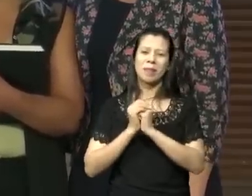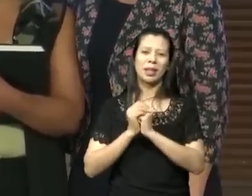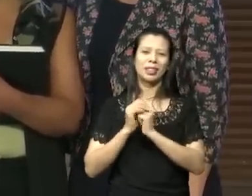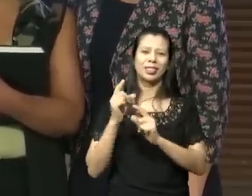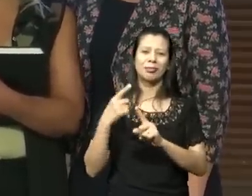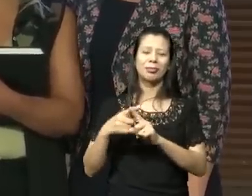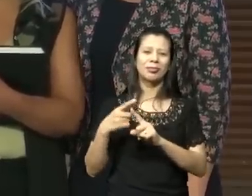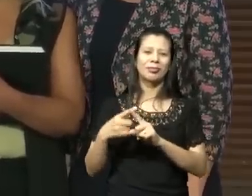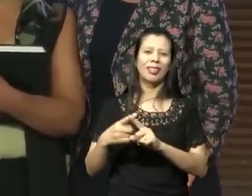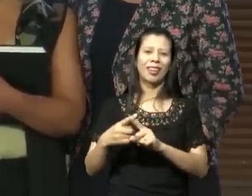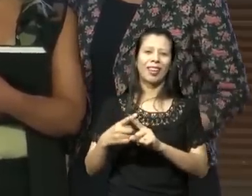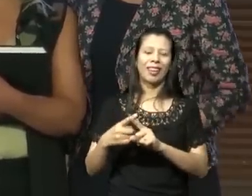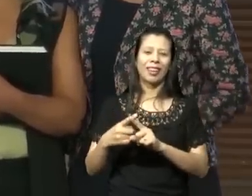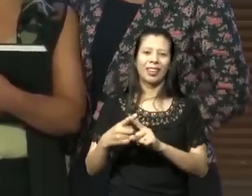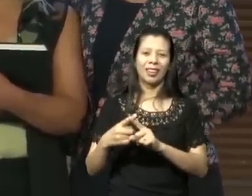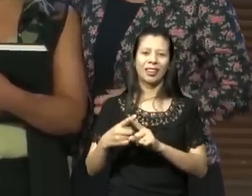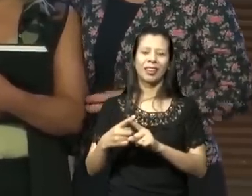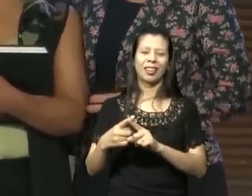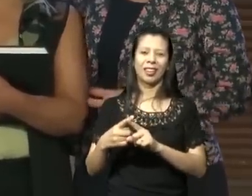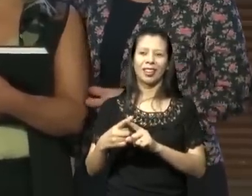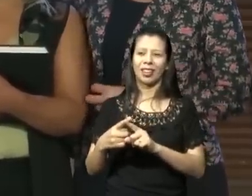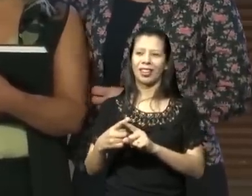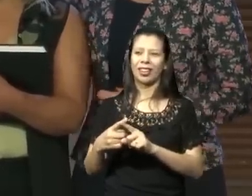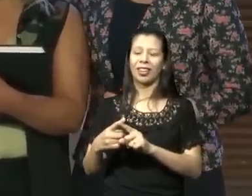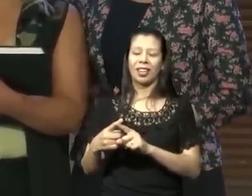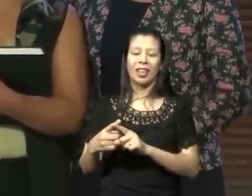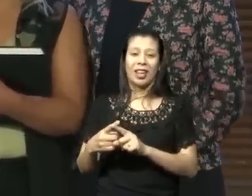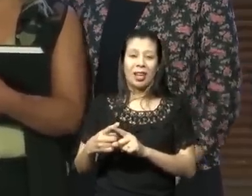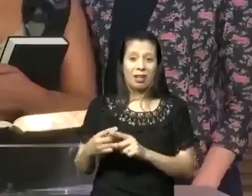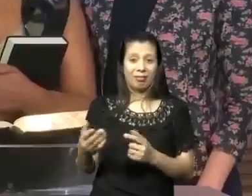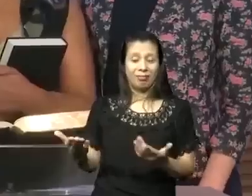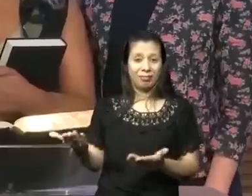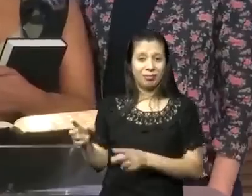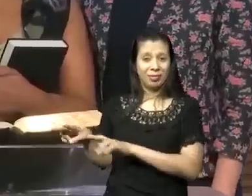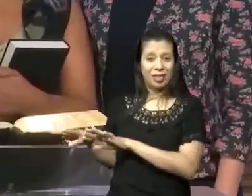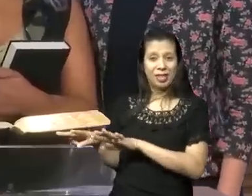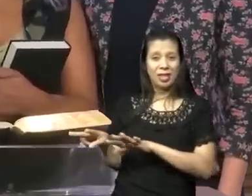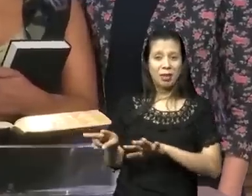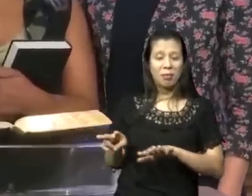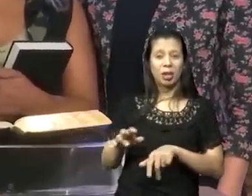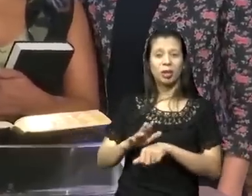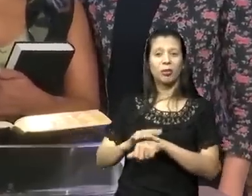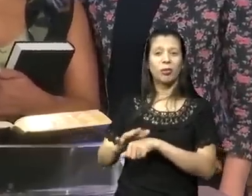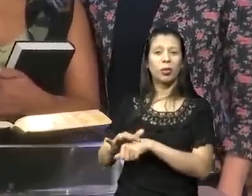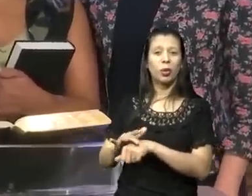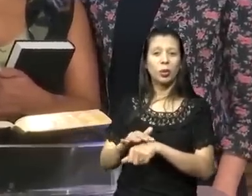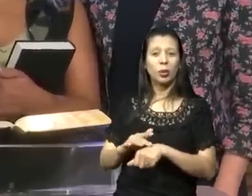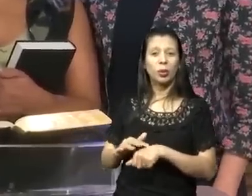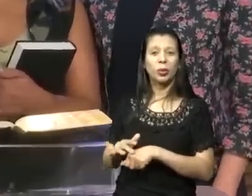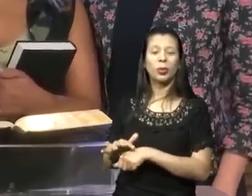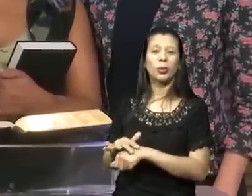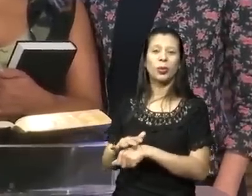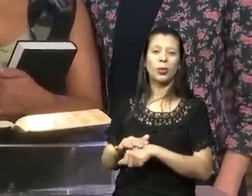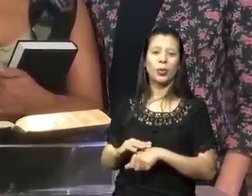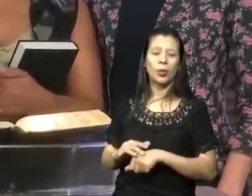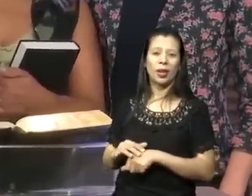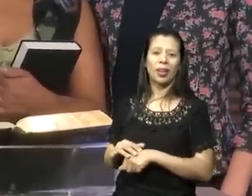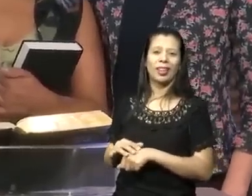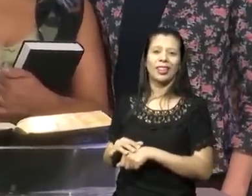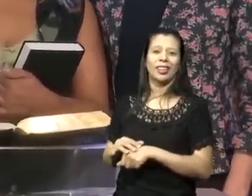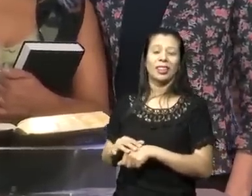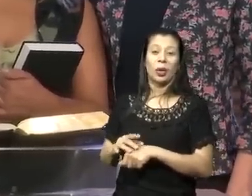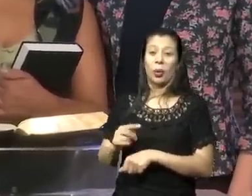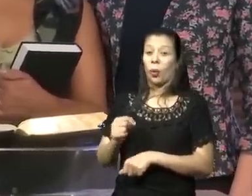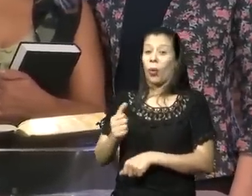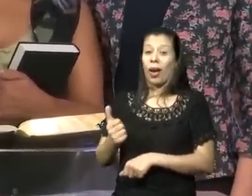e essa semana ficou doente quase não deu para batizar eu quero agradecer a você Elizete na obra porque a loja de vocês é uma loja